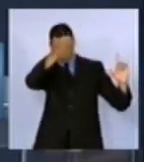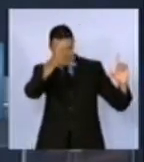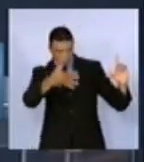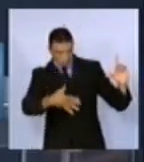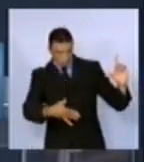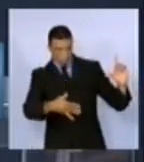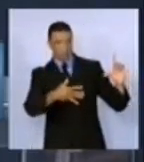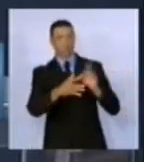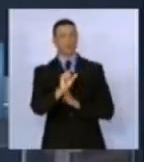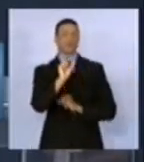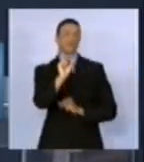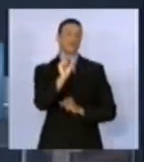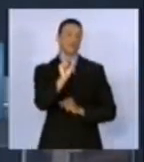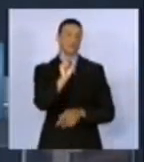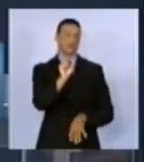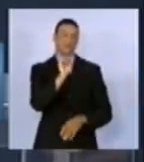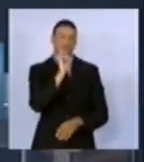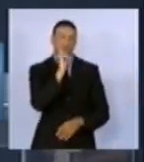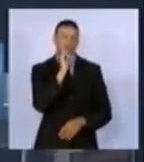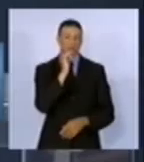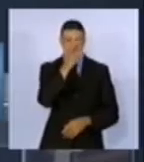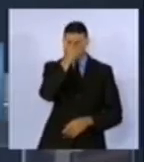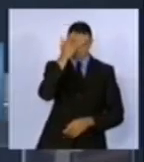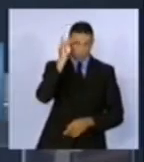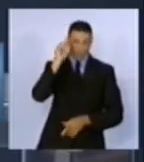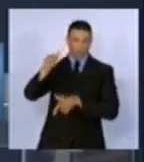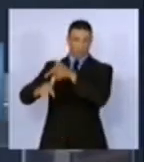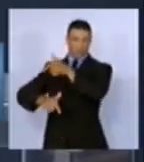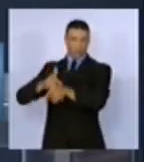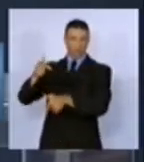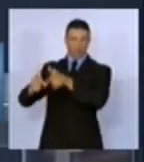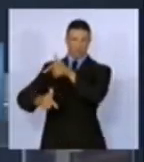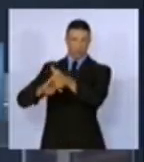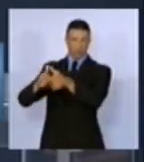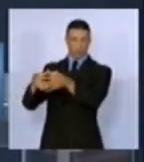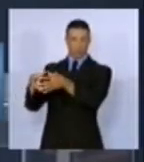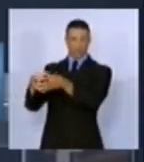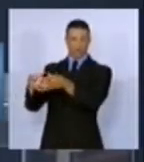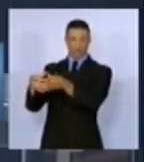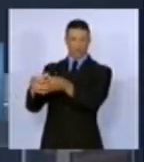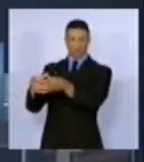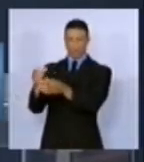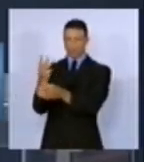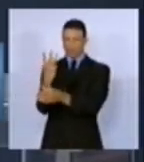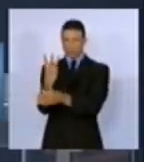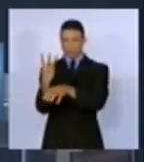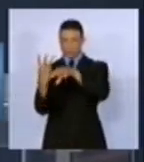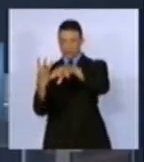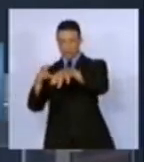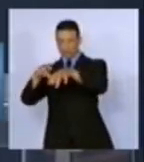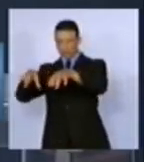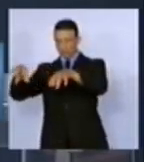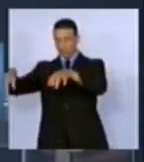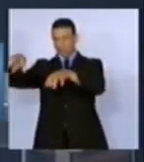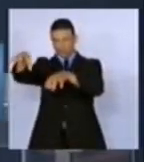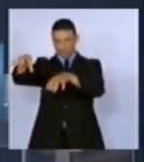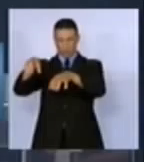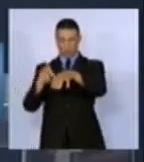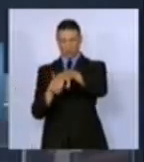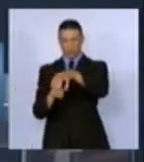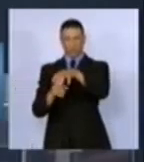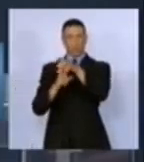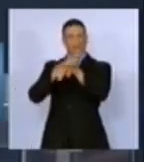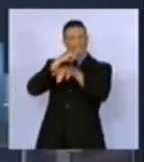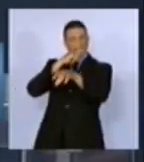eh o grande número de Empregados na cadeia produtiva somente em três setores cana de açúcar açúcar e